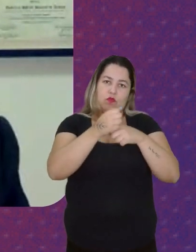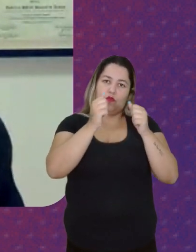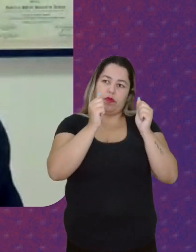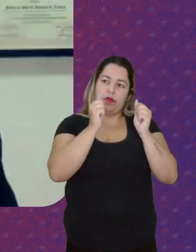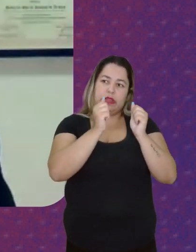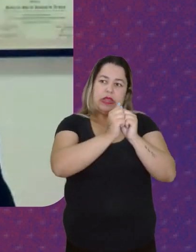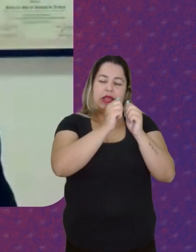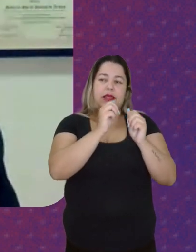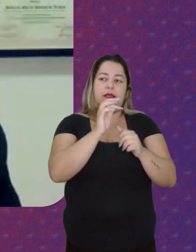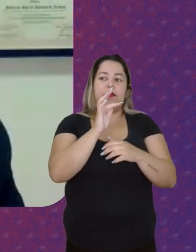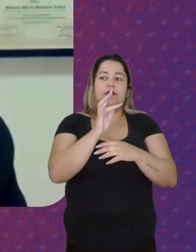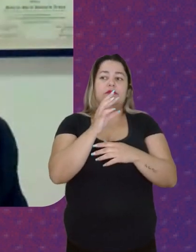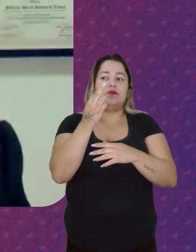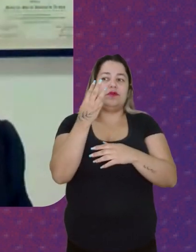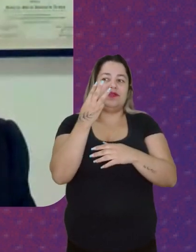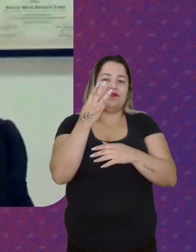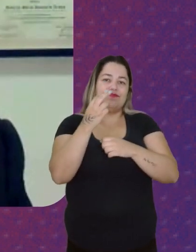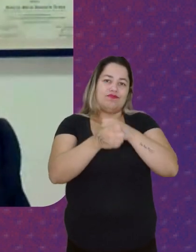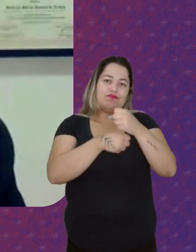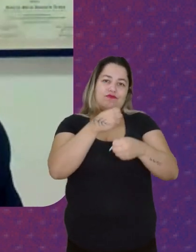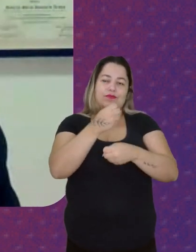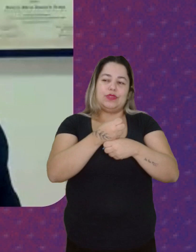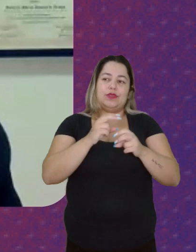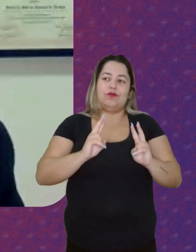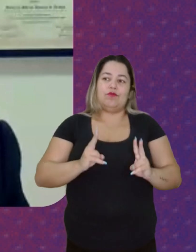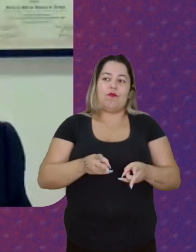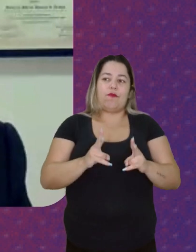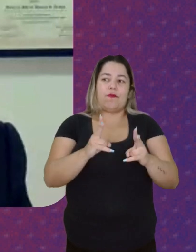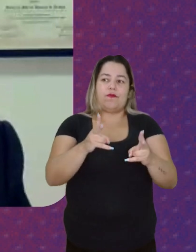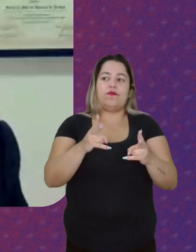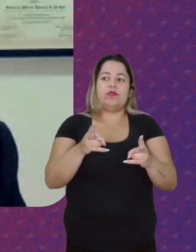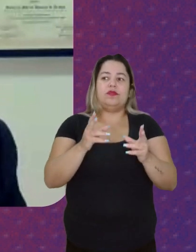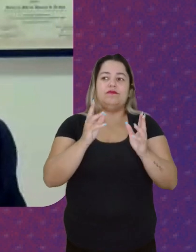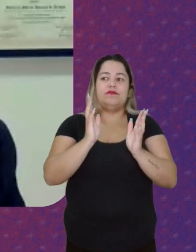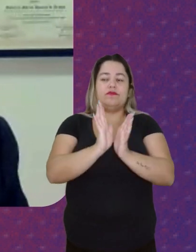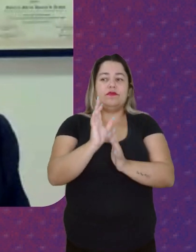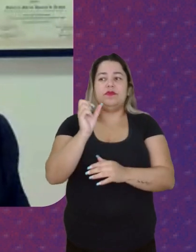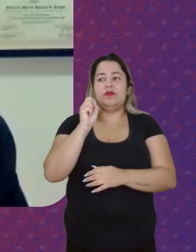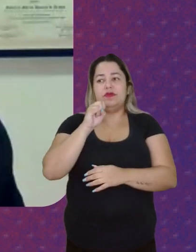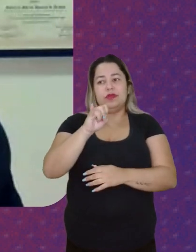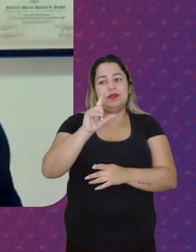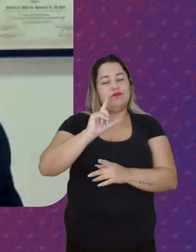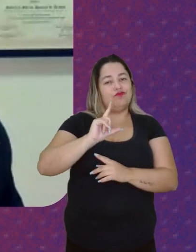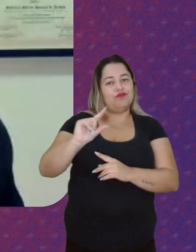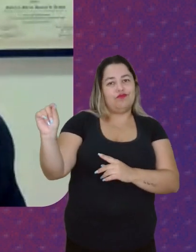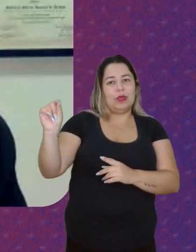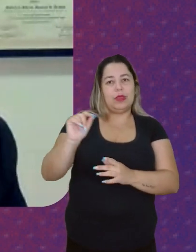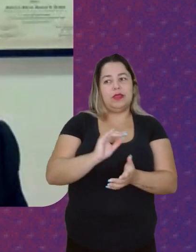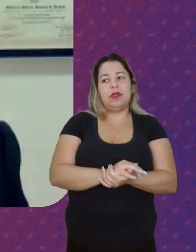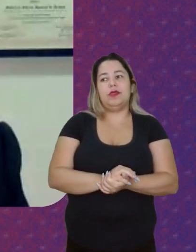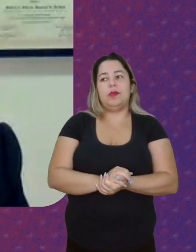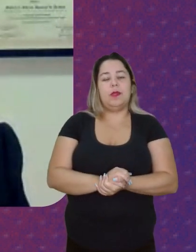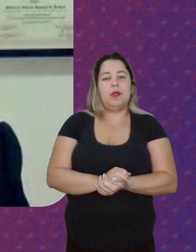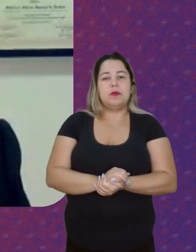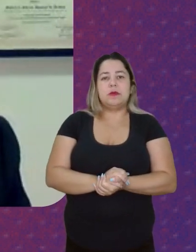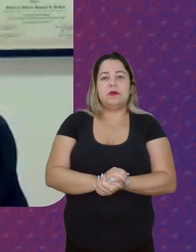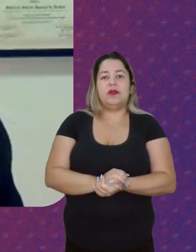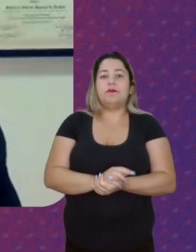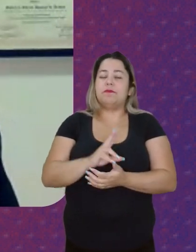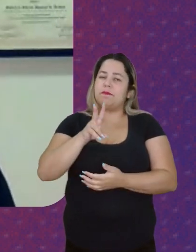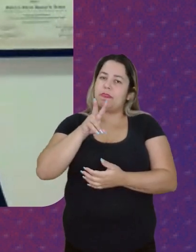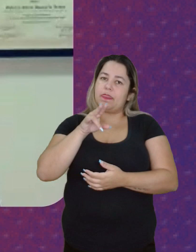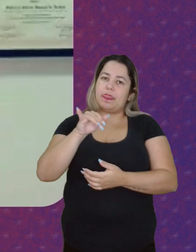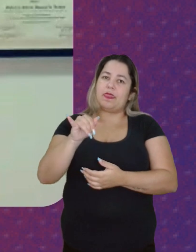ainda teria 3 anos para continuar ali unido aos demais partidos. Se ele sair dessa forma, ele vai ficar